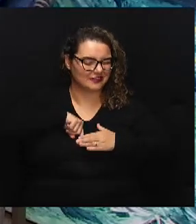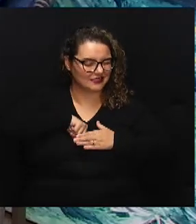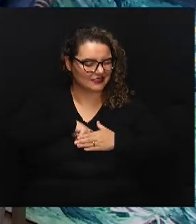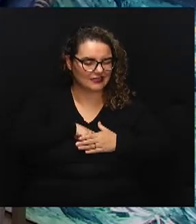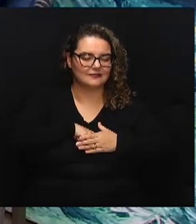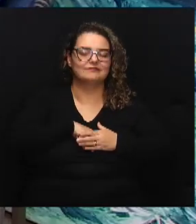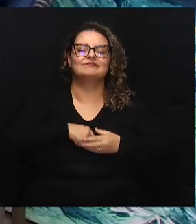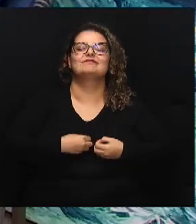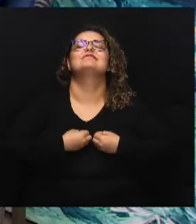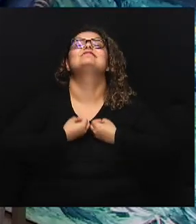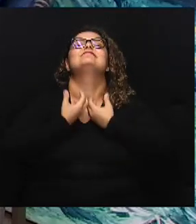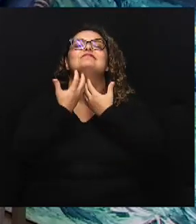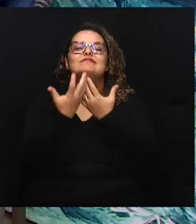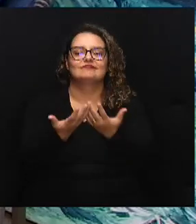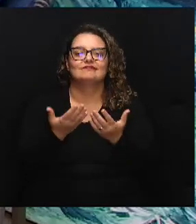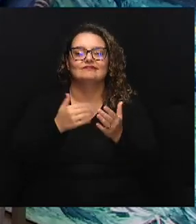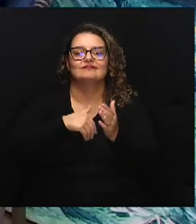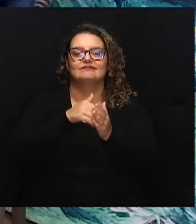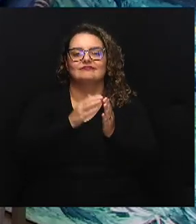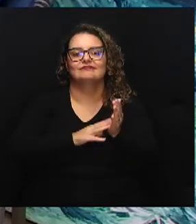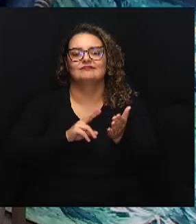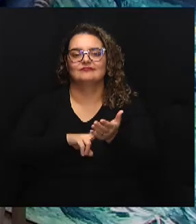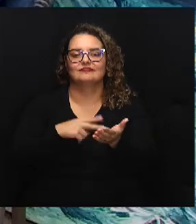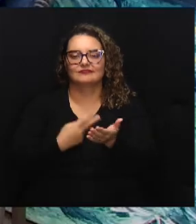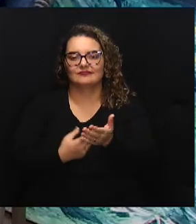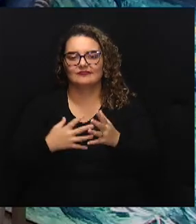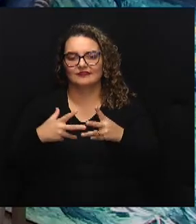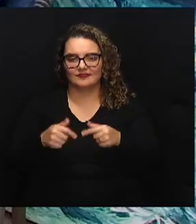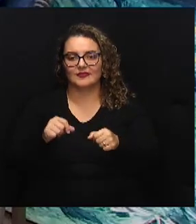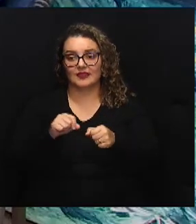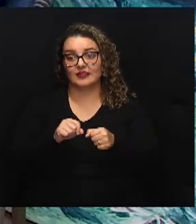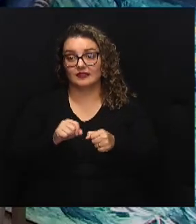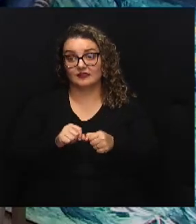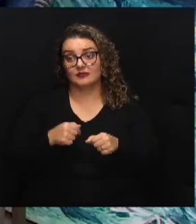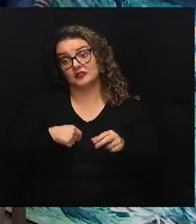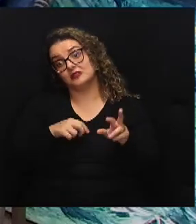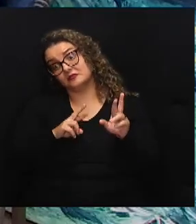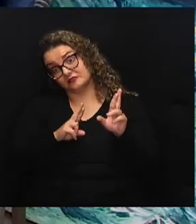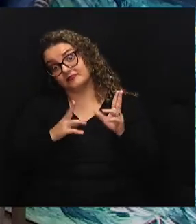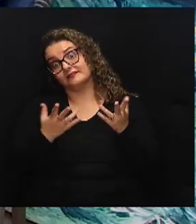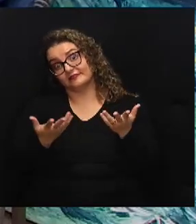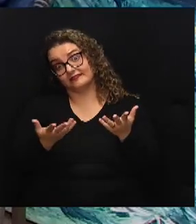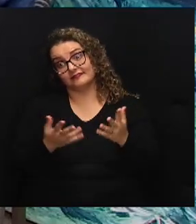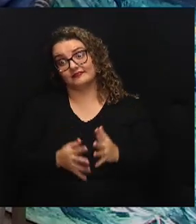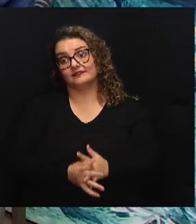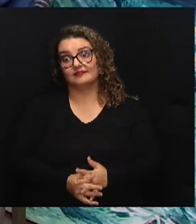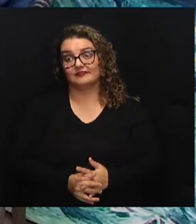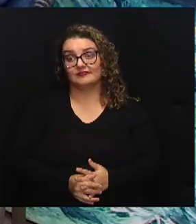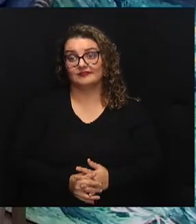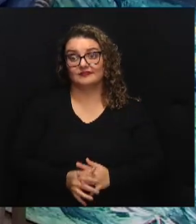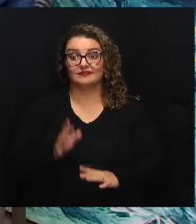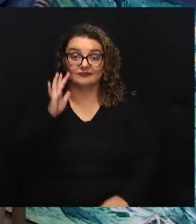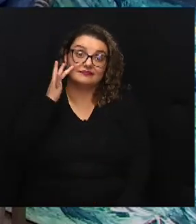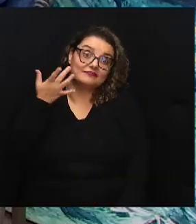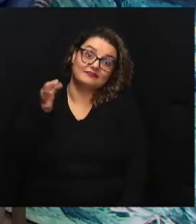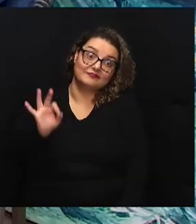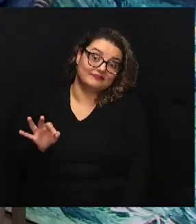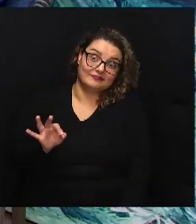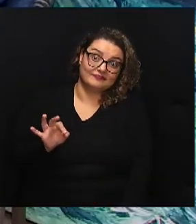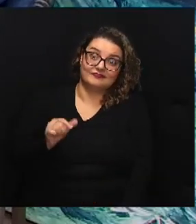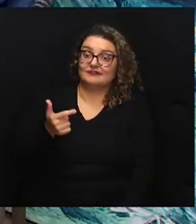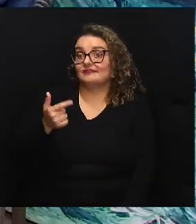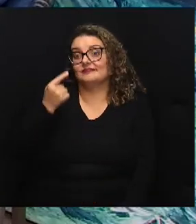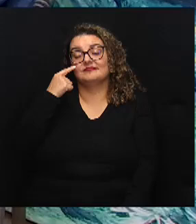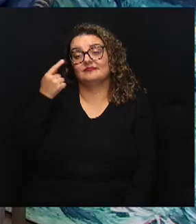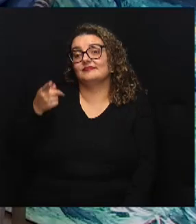é o que se traduz através daquilo que eu faço. Eu espero que seja, Não tenho certeza, não tenho essa pretensão